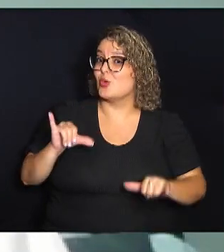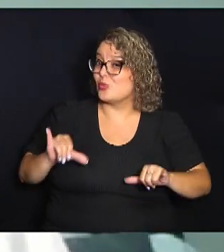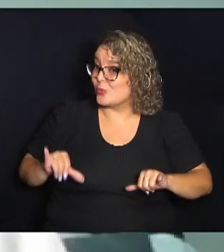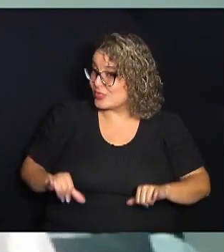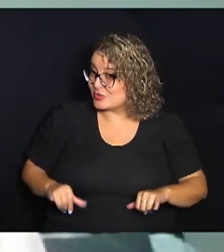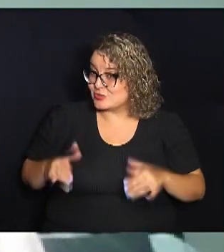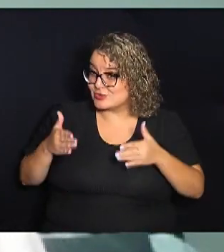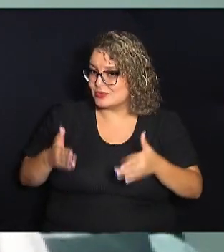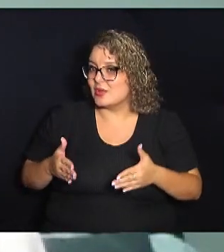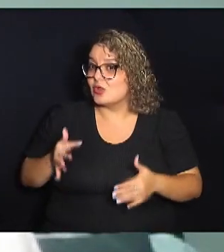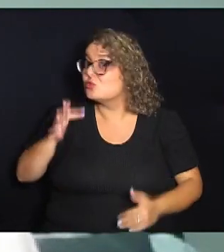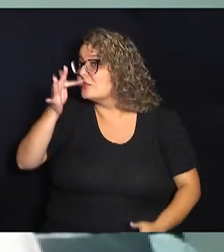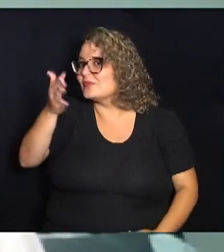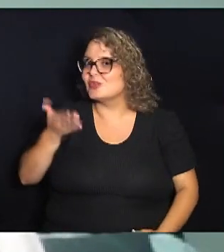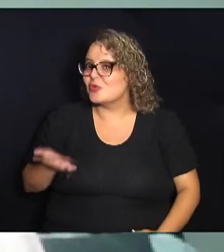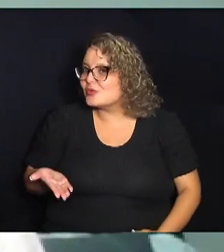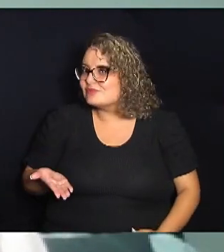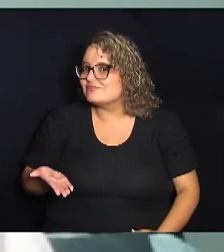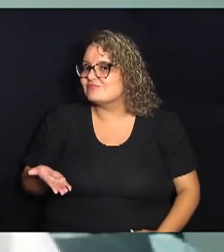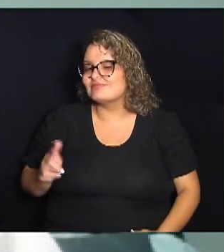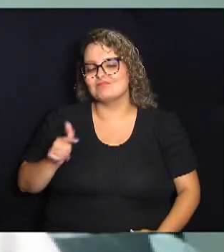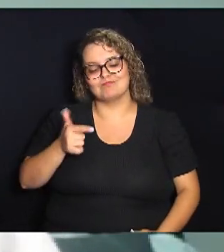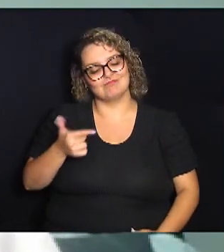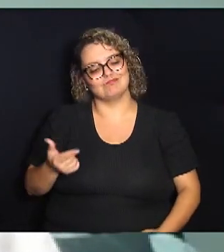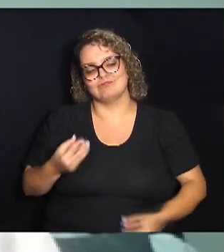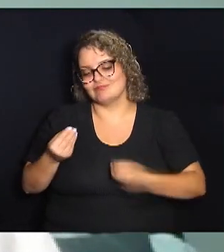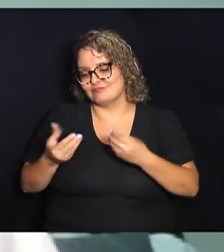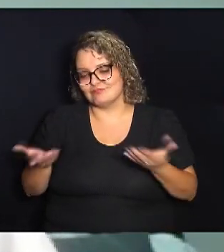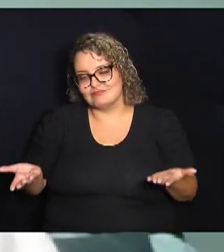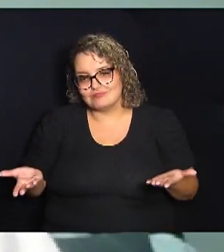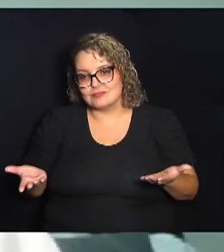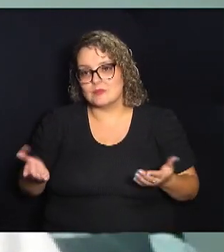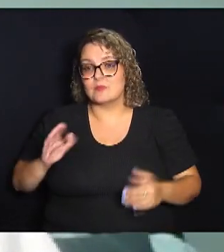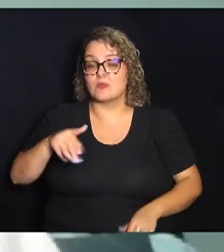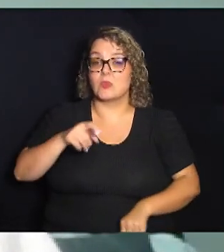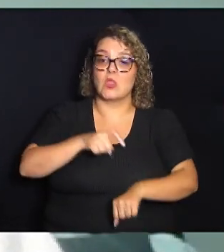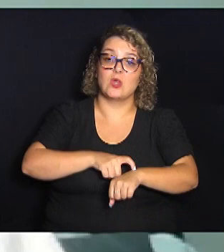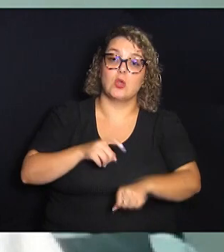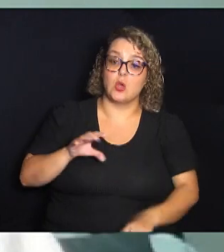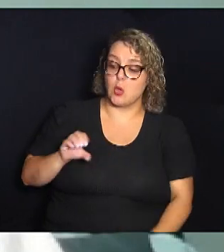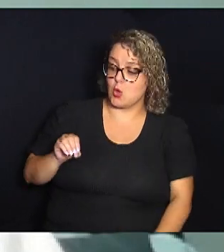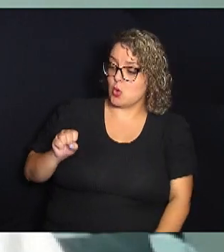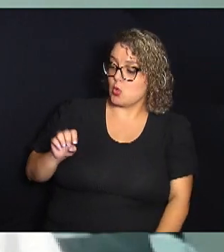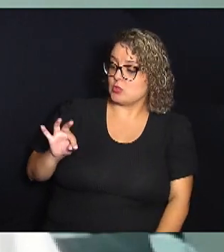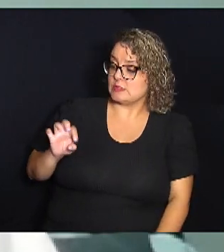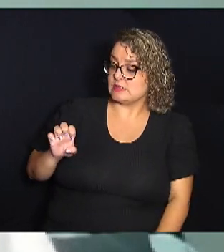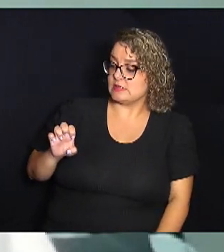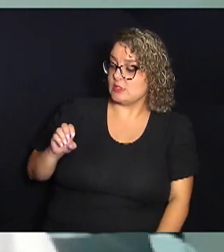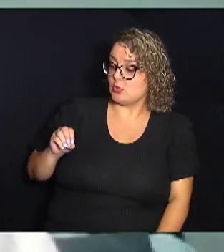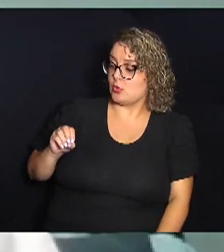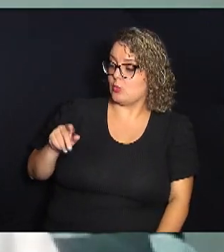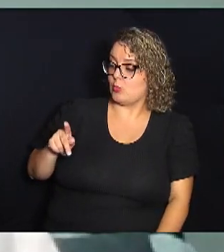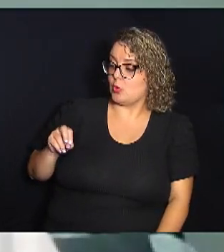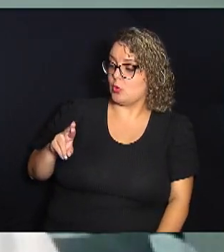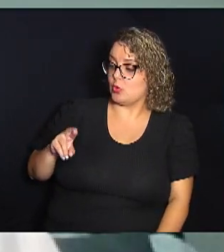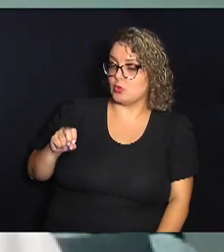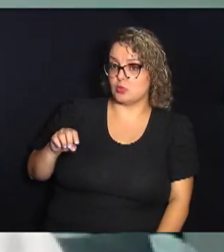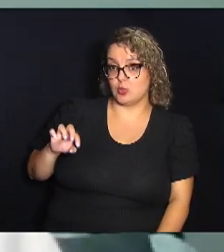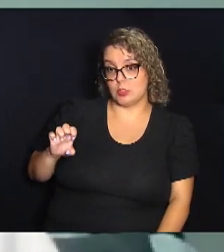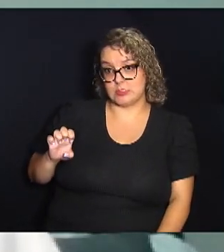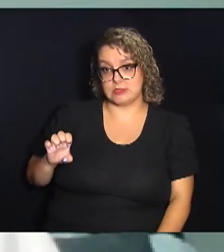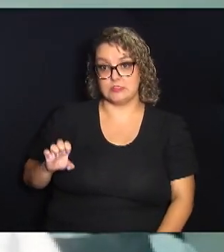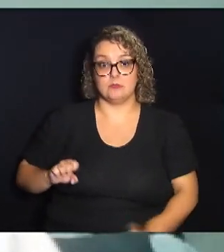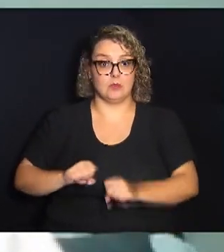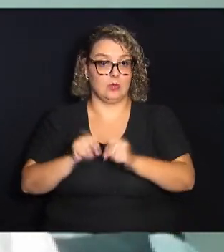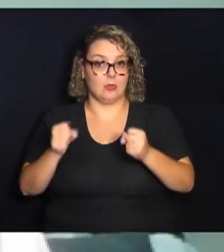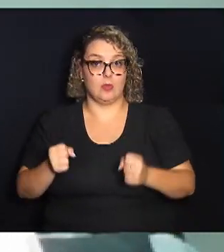elas lá na frente. Aí não adianta mais nada. A hora que ela tiver uma osteoporose instalada com fratura ou um risco ou um